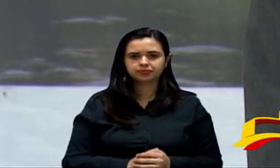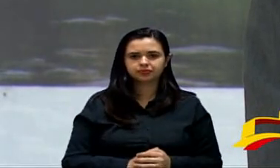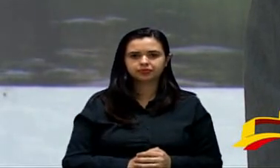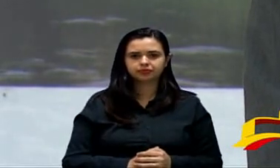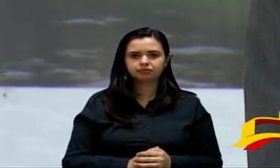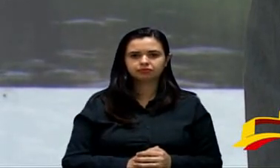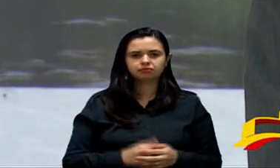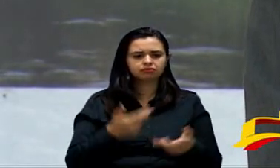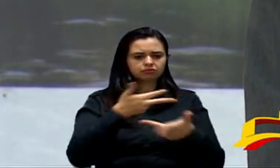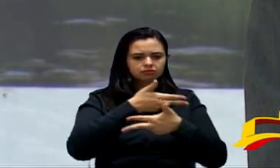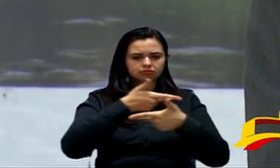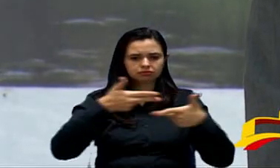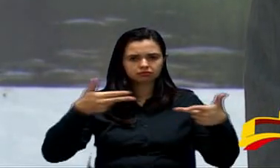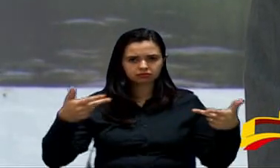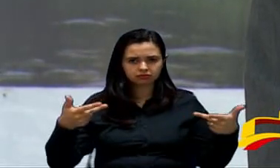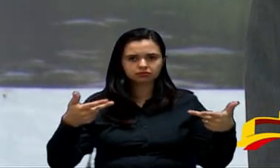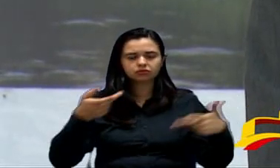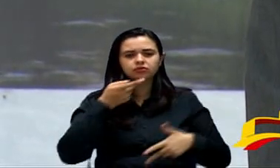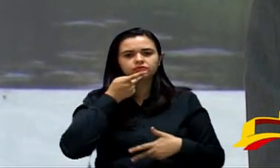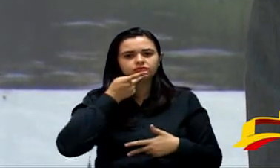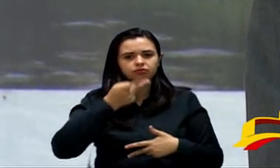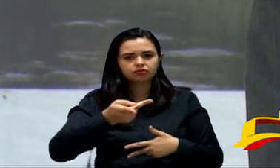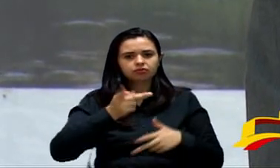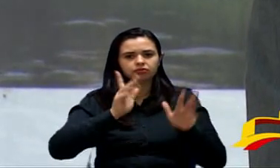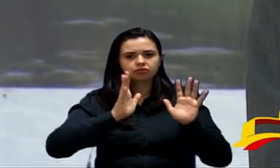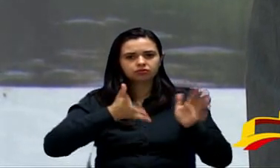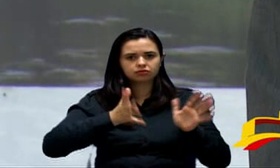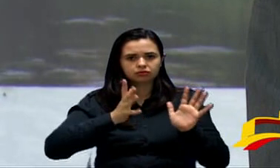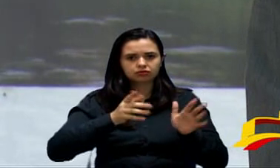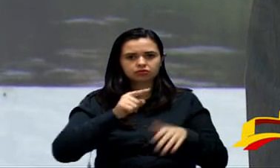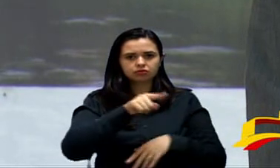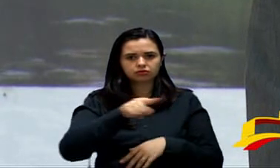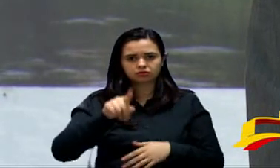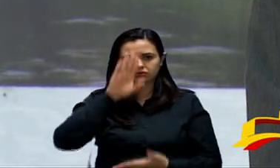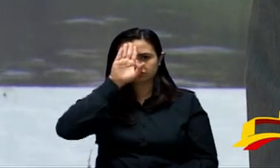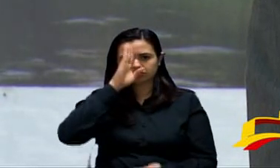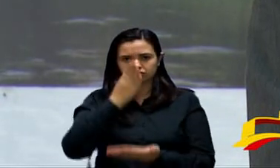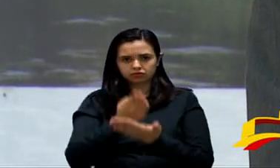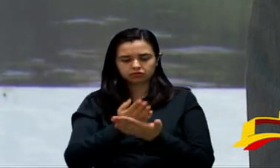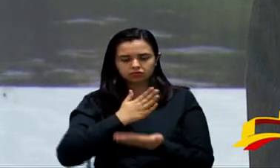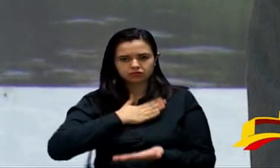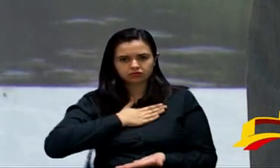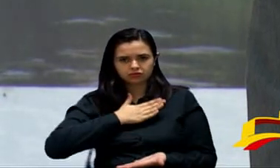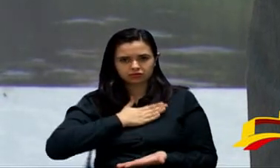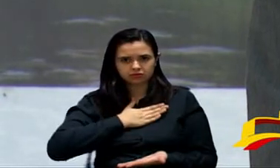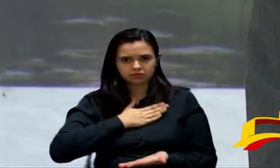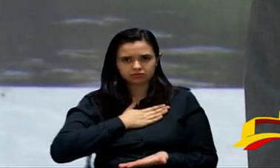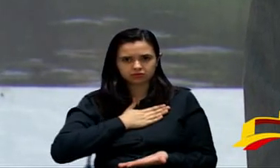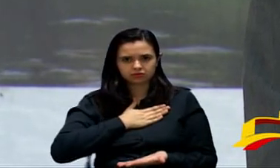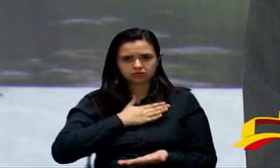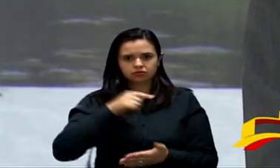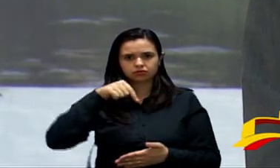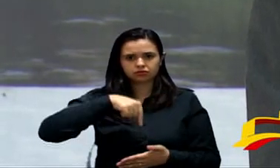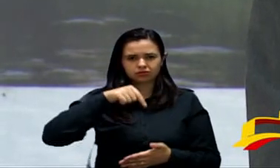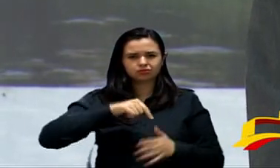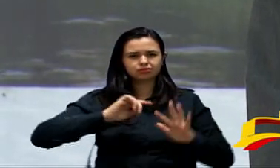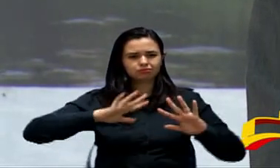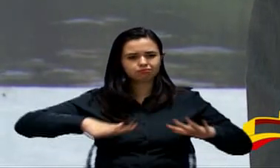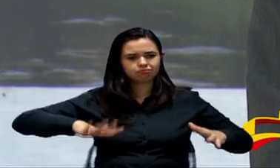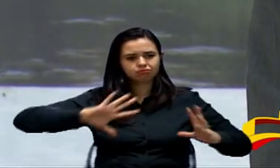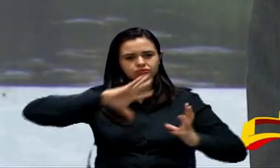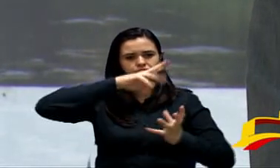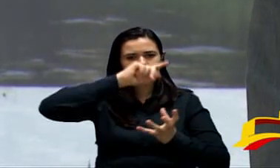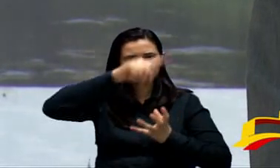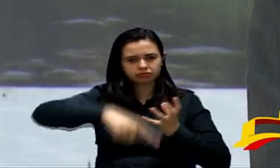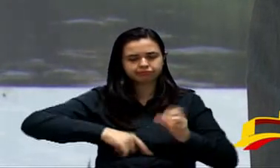Estas coisas vos tenho dito para que tenhais paz em mim. No mundo passais por aflições, mas tende